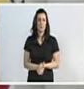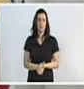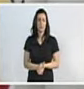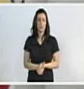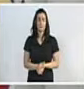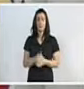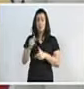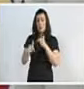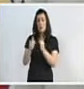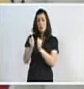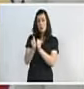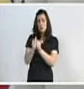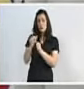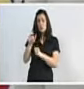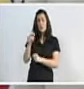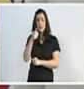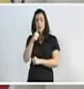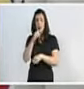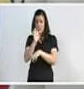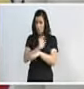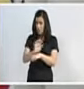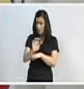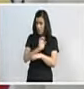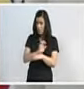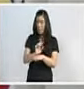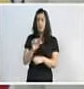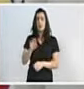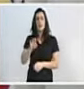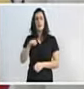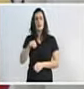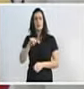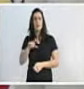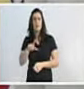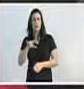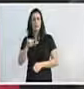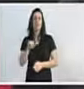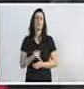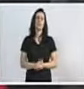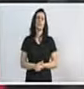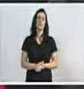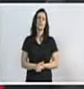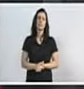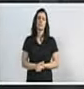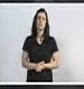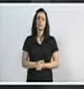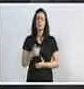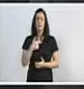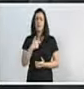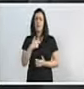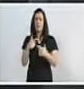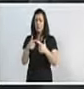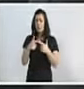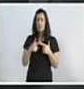estagiária, a Emily, que desde o momento que eu acabei sendo afastado e retornei ao meu